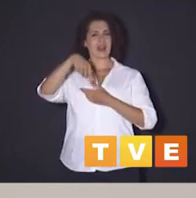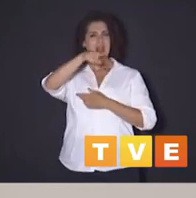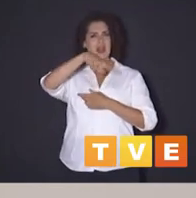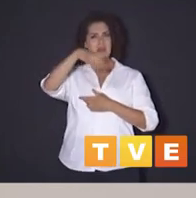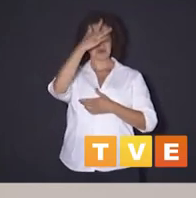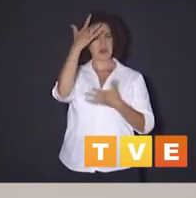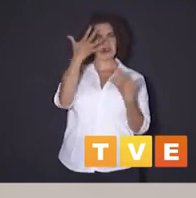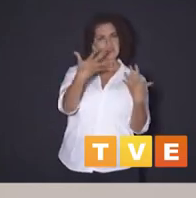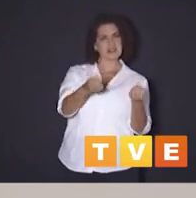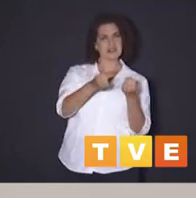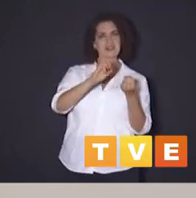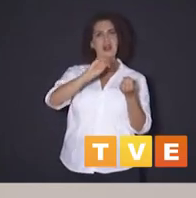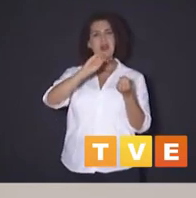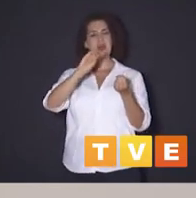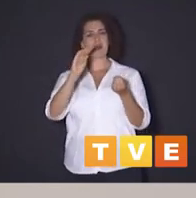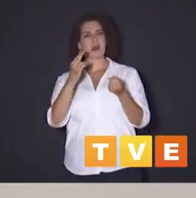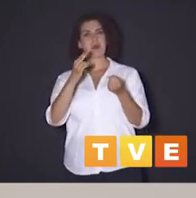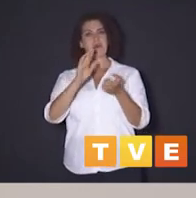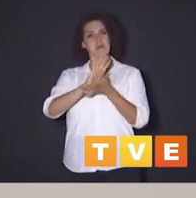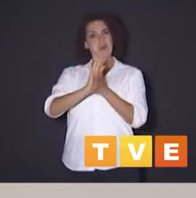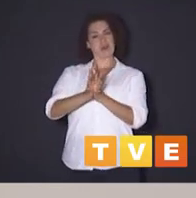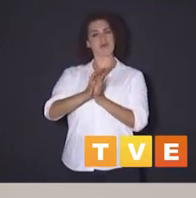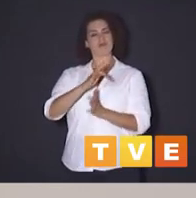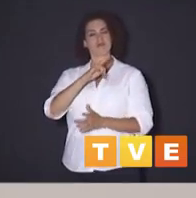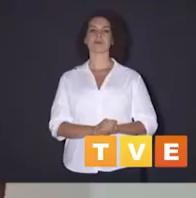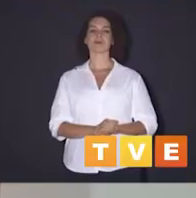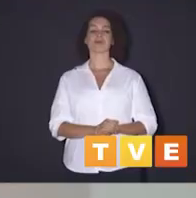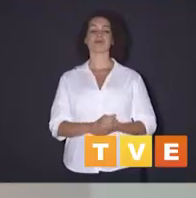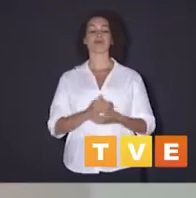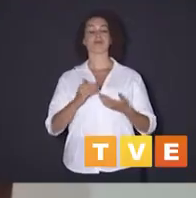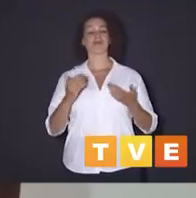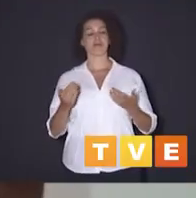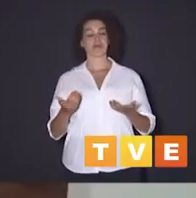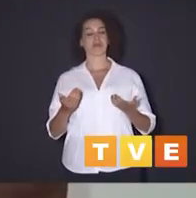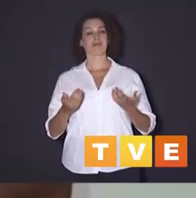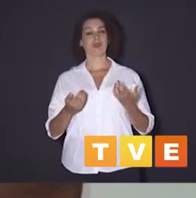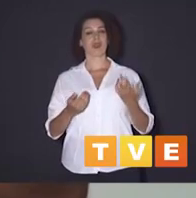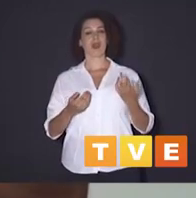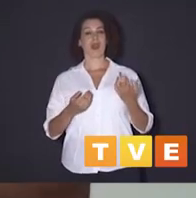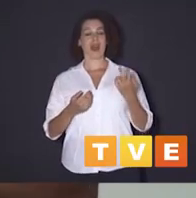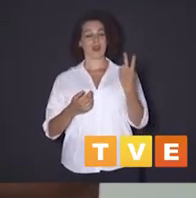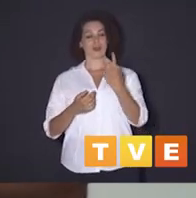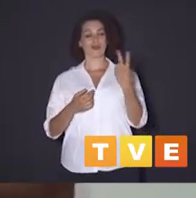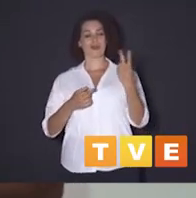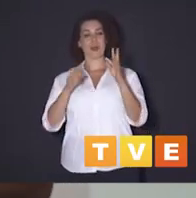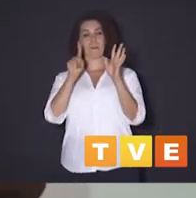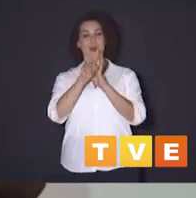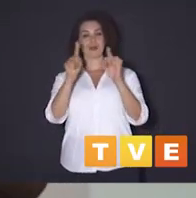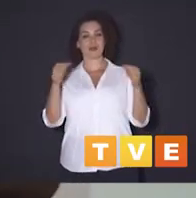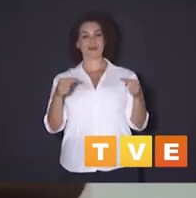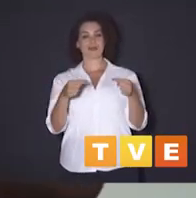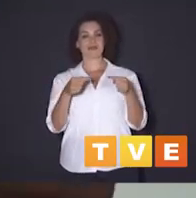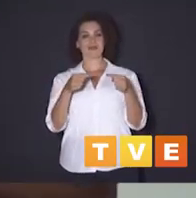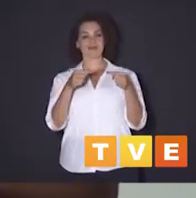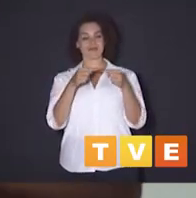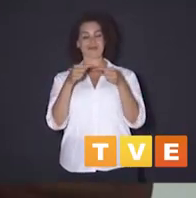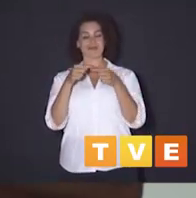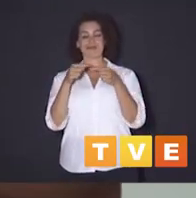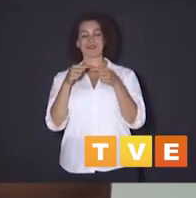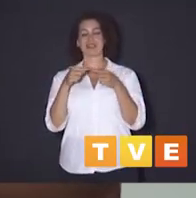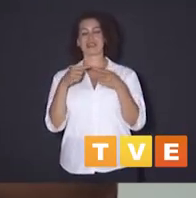recebido ou existe alguma forma de preconceito acerca do tema uma pergunta acaba se conectando na outra né eu costumo sempre dar esse exemplo